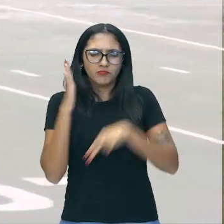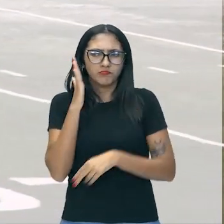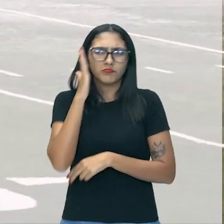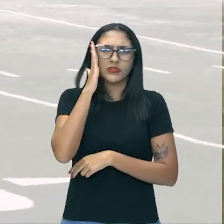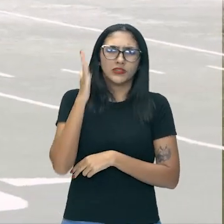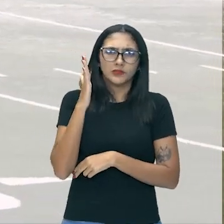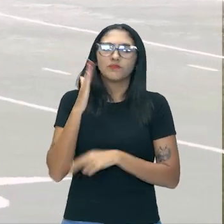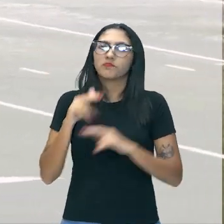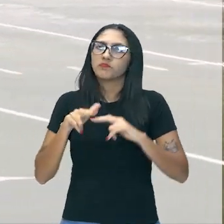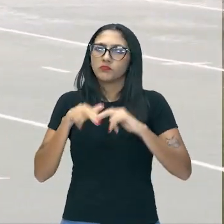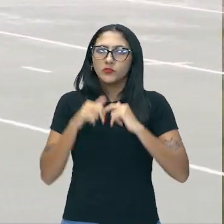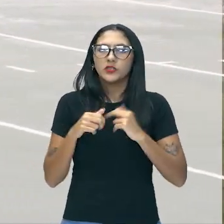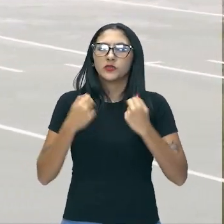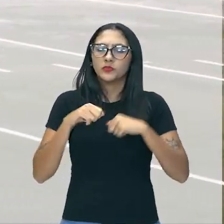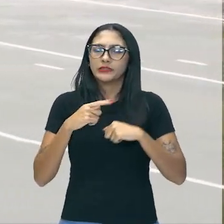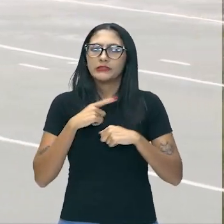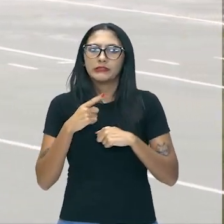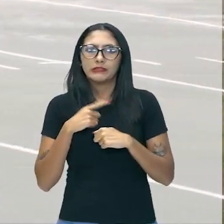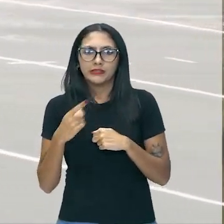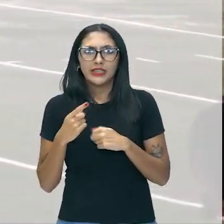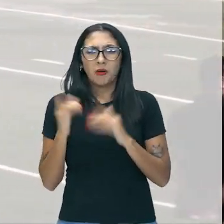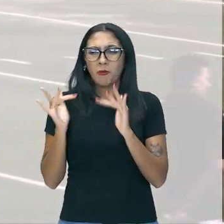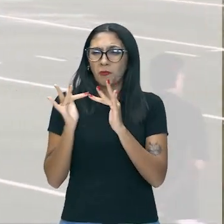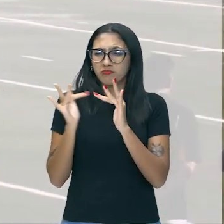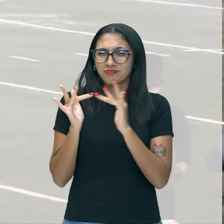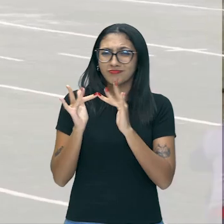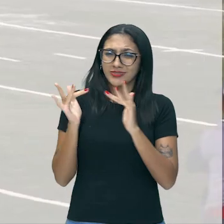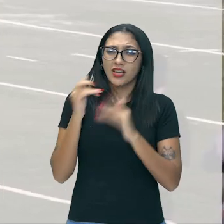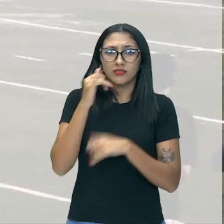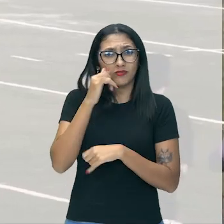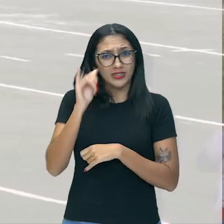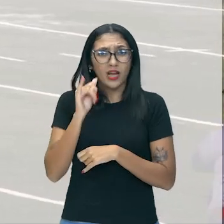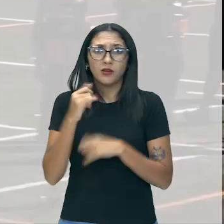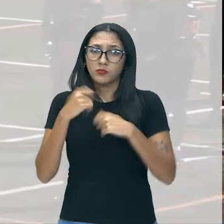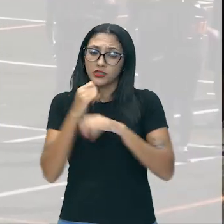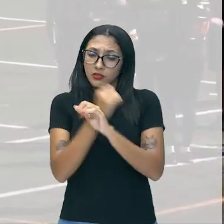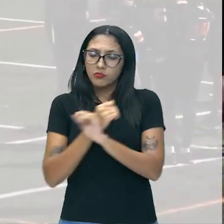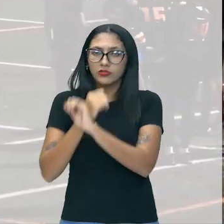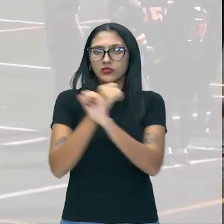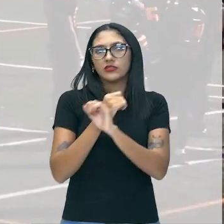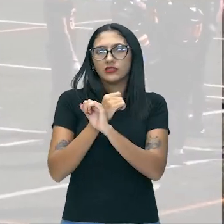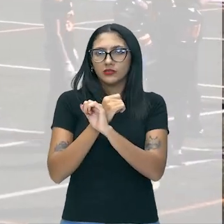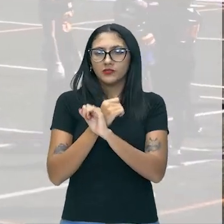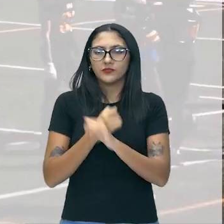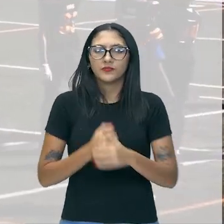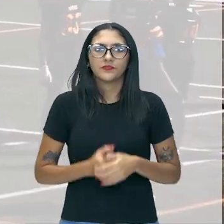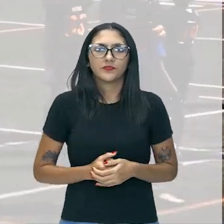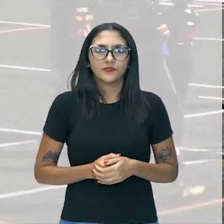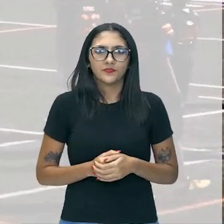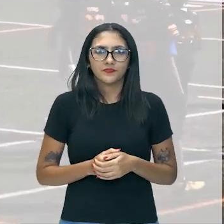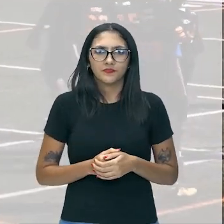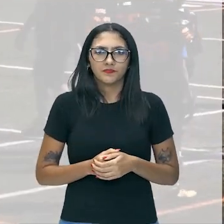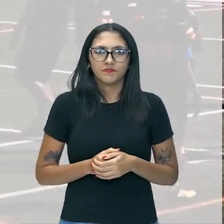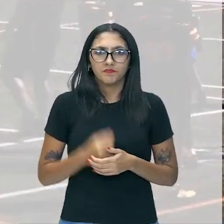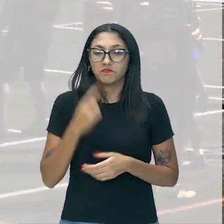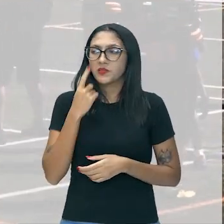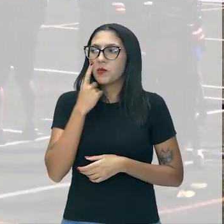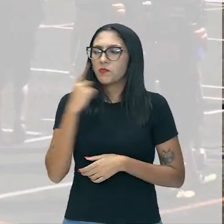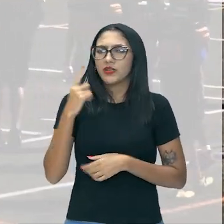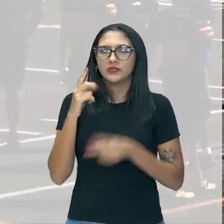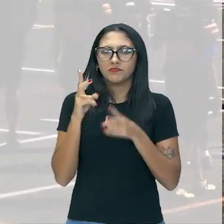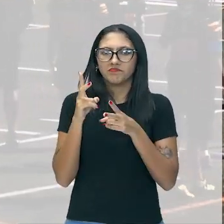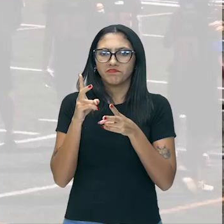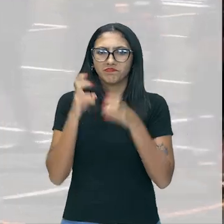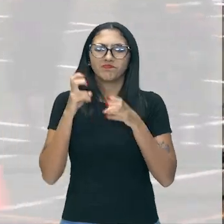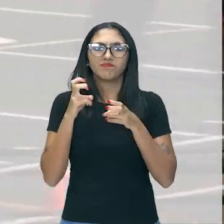um esporte que traz muito contato, muito embate, né? Então, observem aí também, ó, que eu